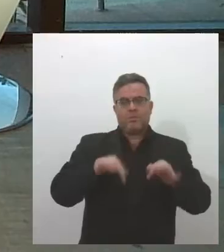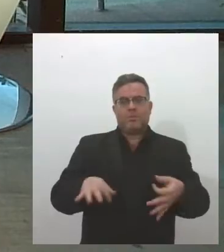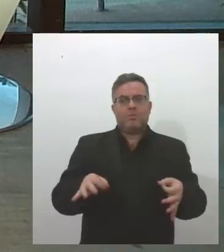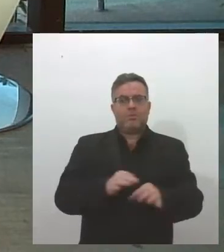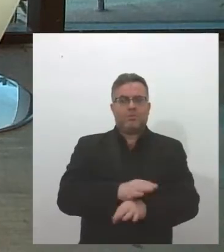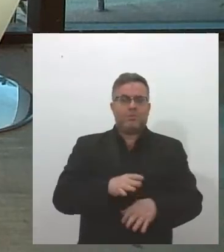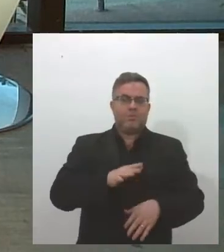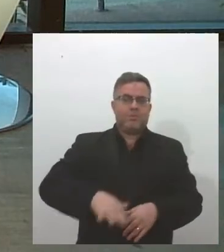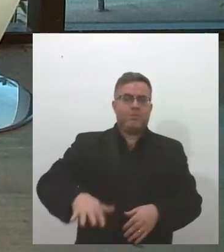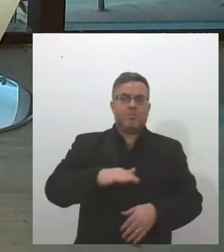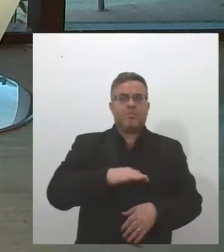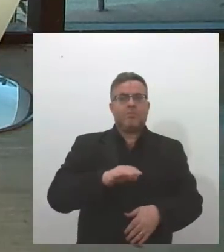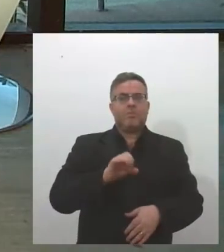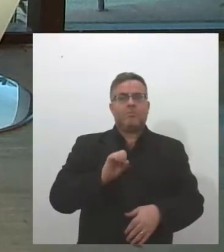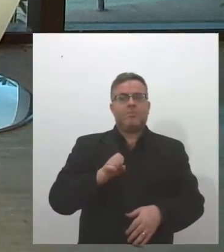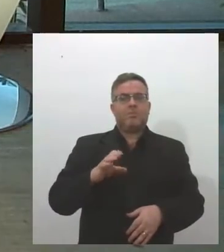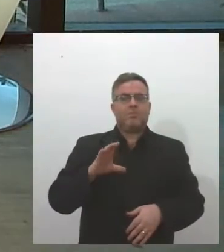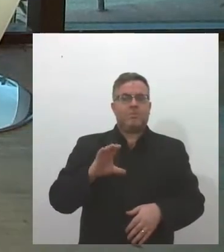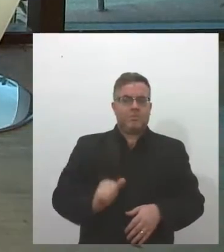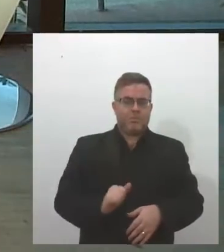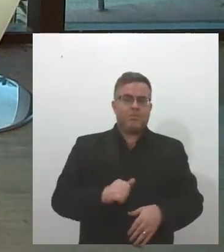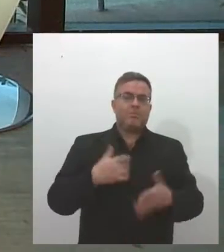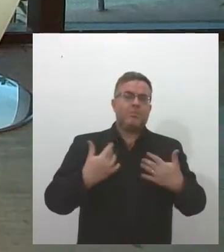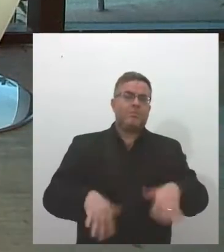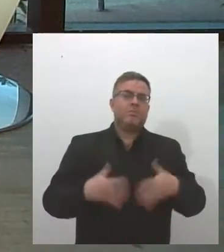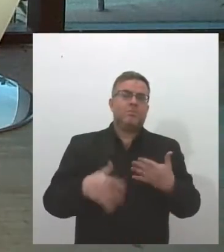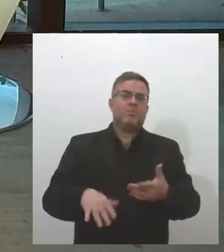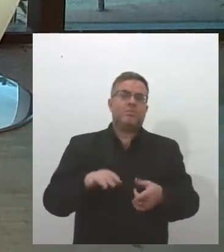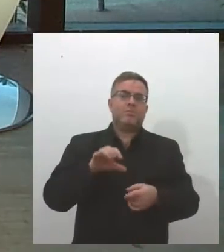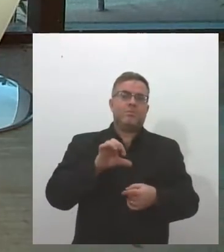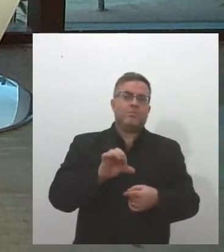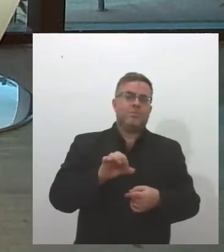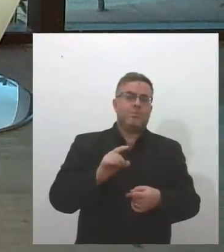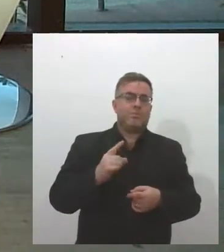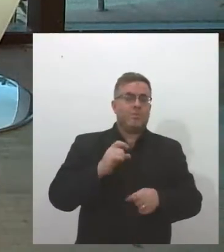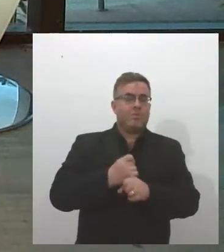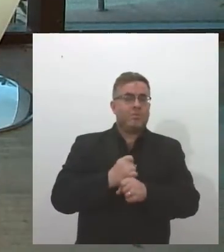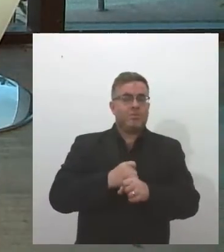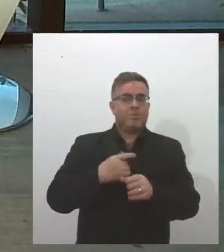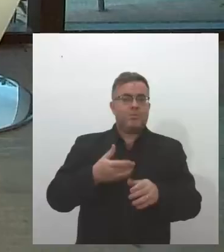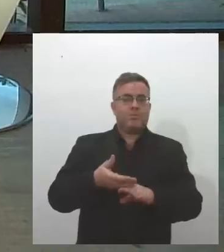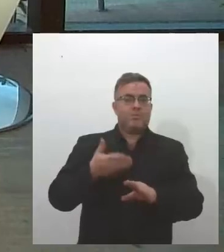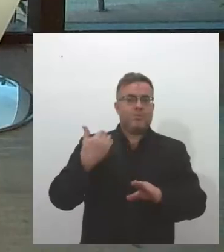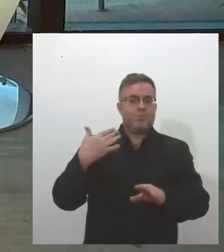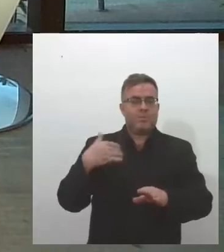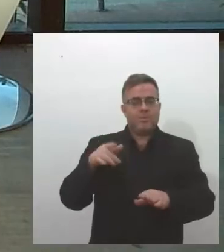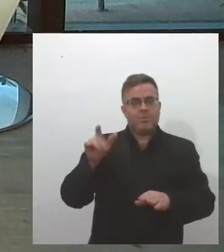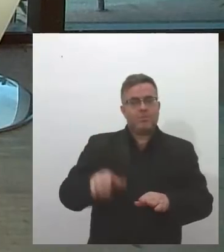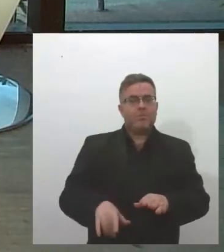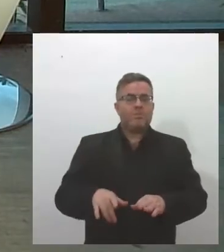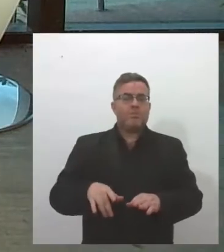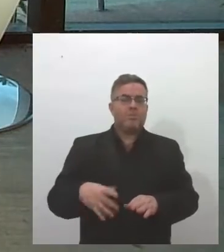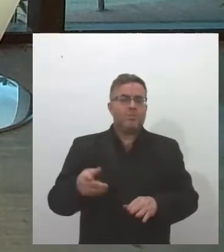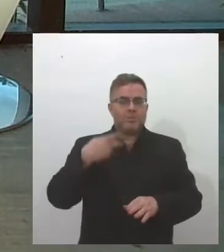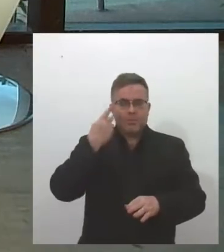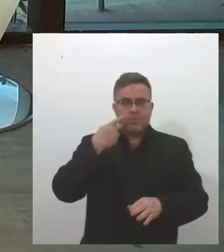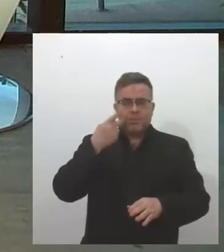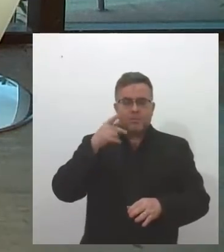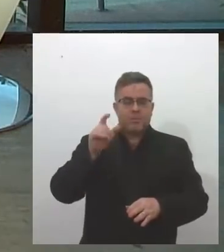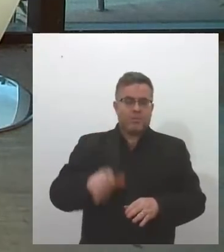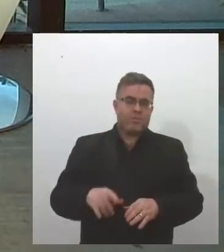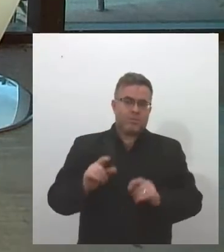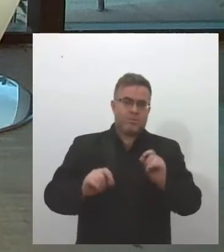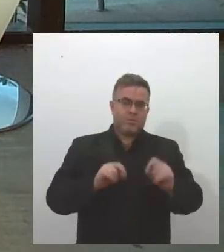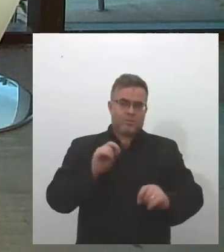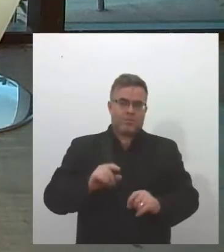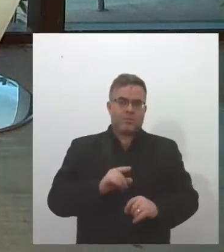estação seca, a mais rigorosa em 91 anos. Segundo o parlamentar, O Operador Nacional